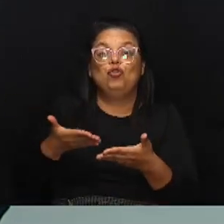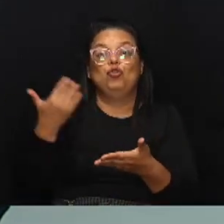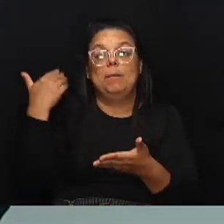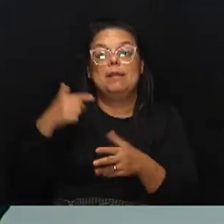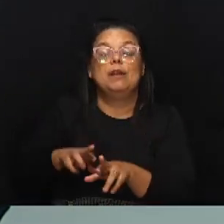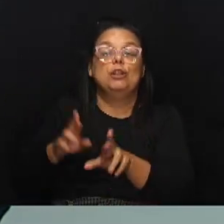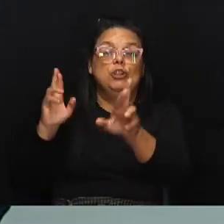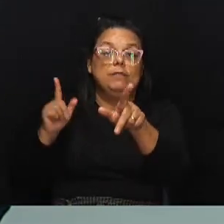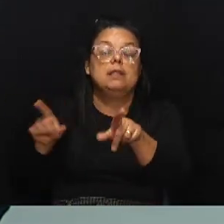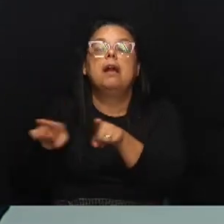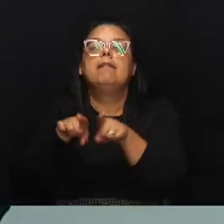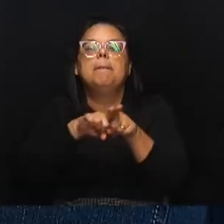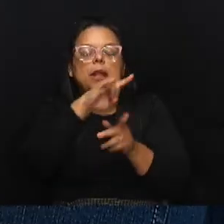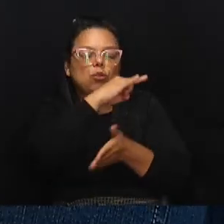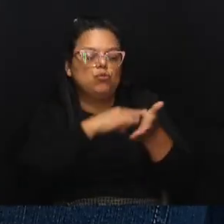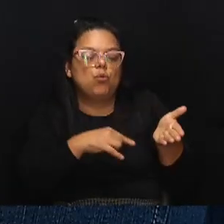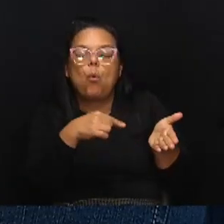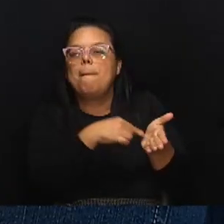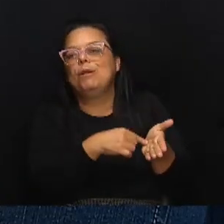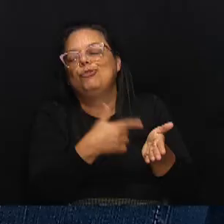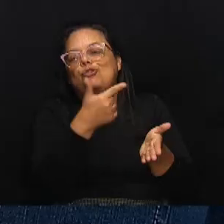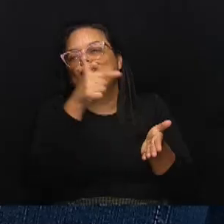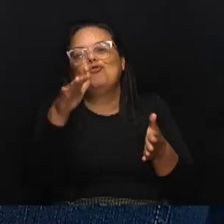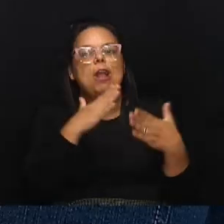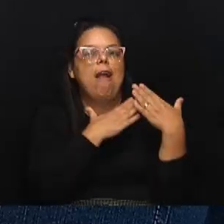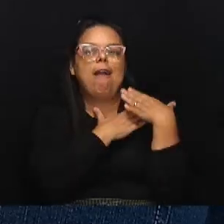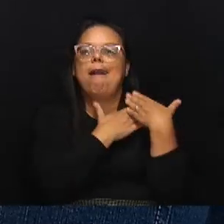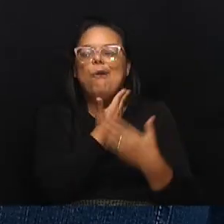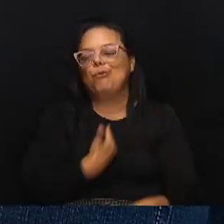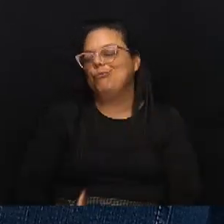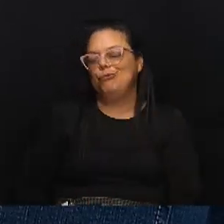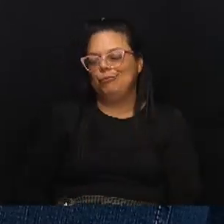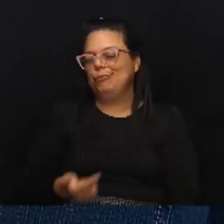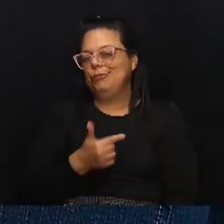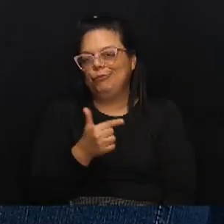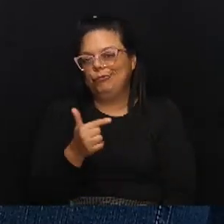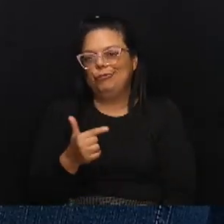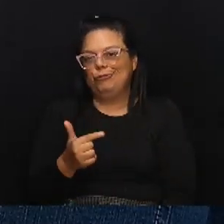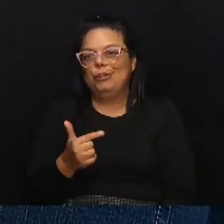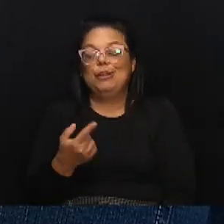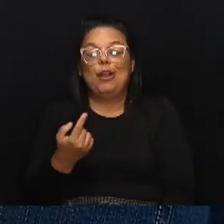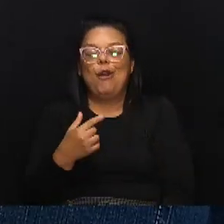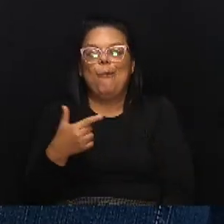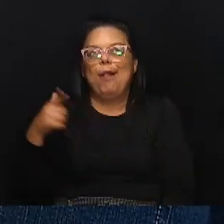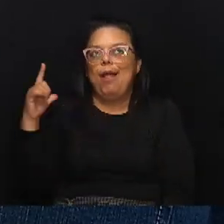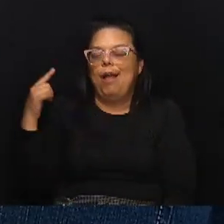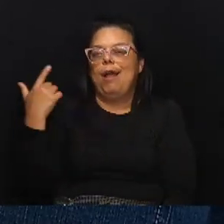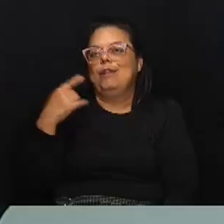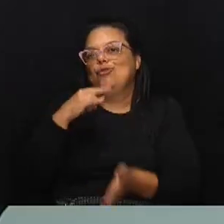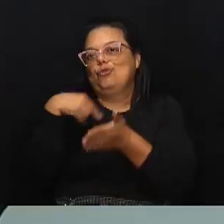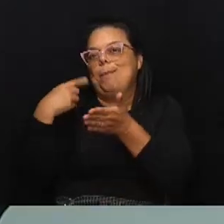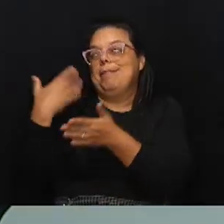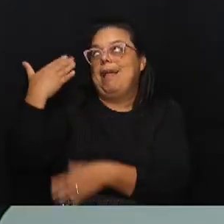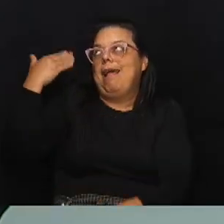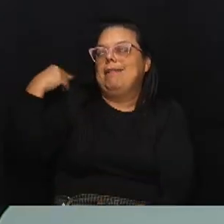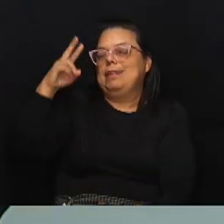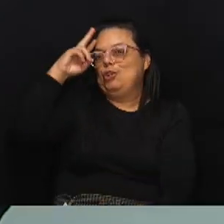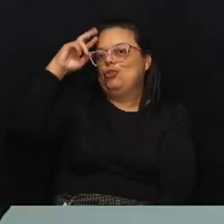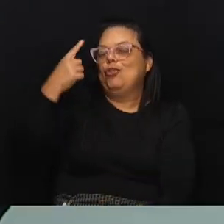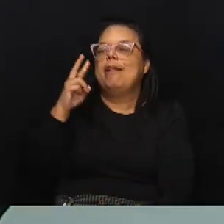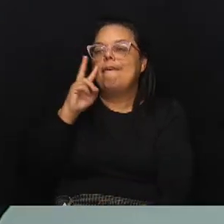na documentação. Elas não ocupavam cargos públicos, por exemplo, então nós não vamos ver mulheres na nossa documentação assinando